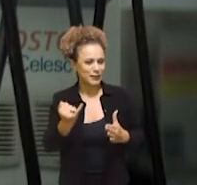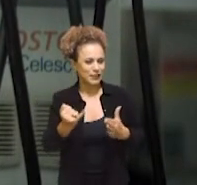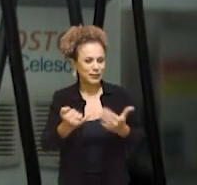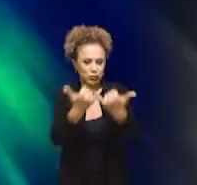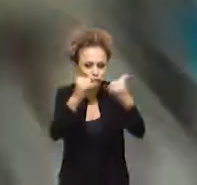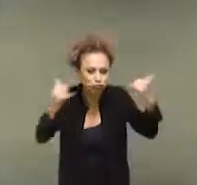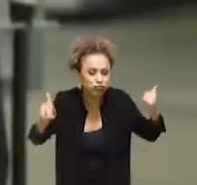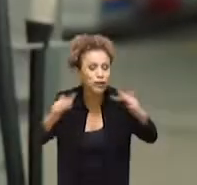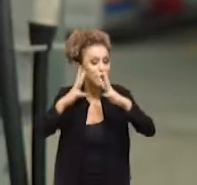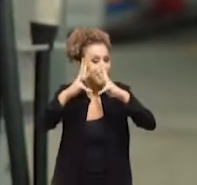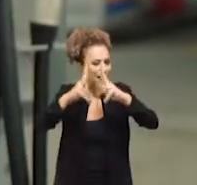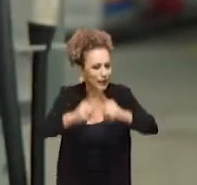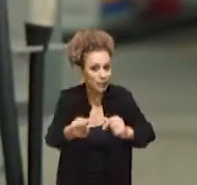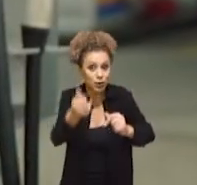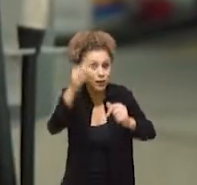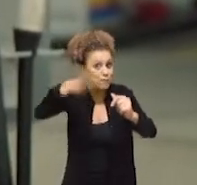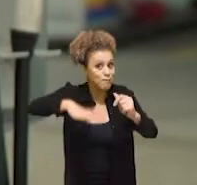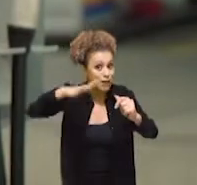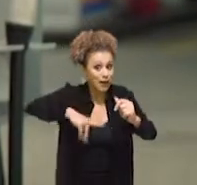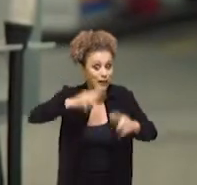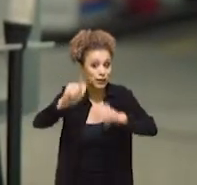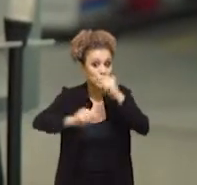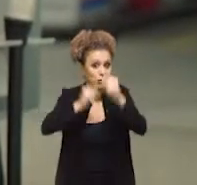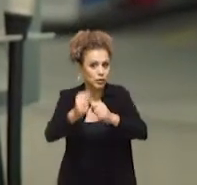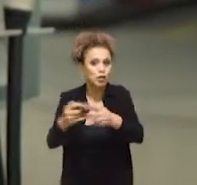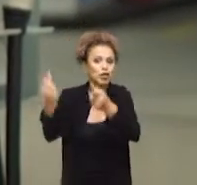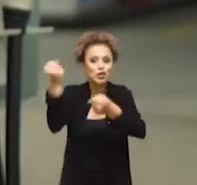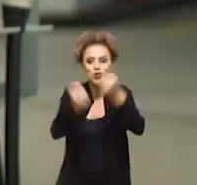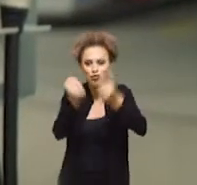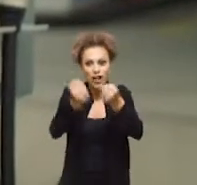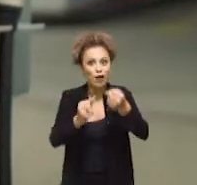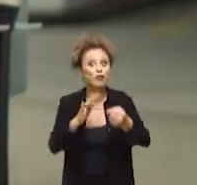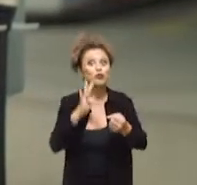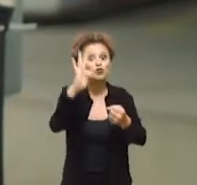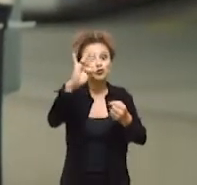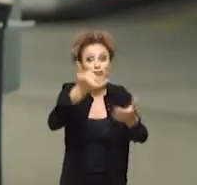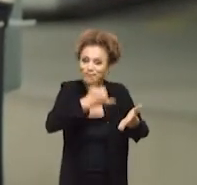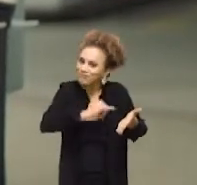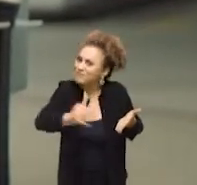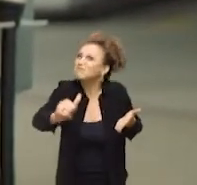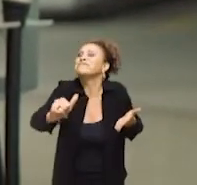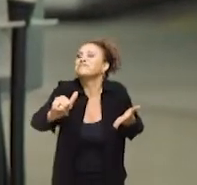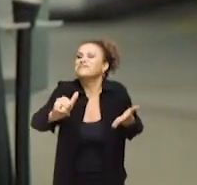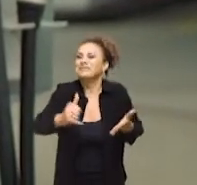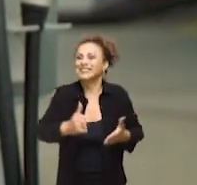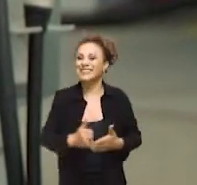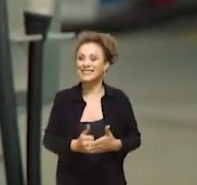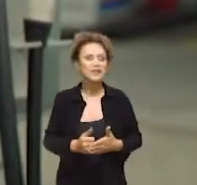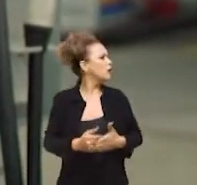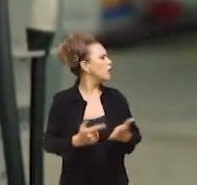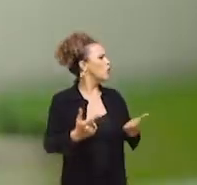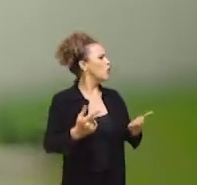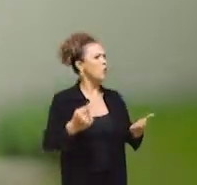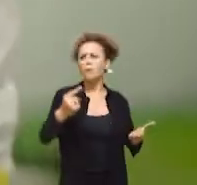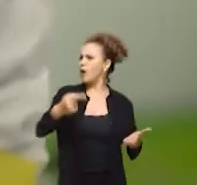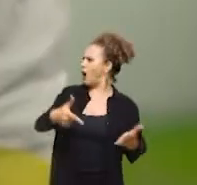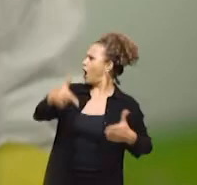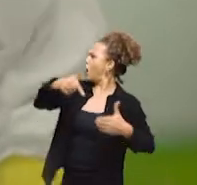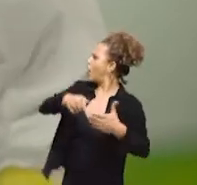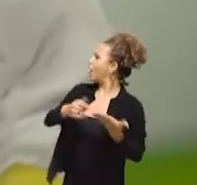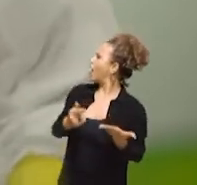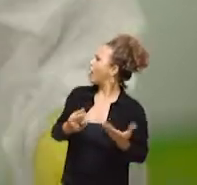semi-rápidas de recarga. A eletricidade é a energia mais limpa, mais barata e vai mover os carros do futuro.